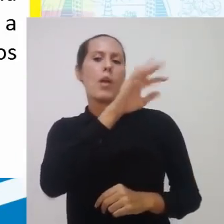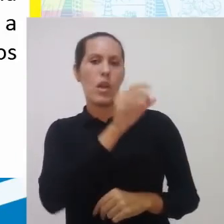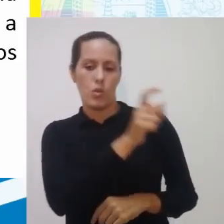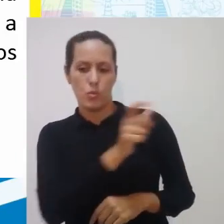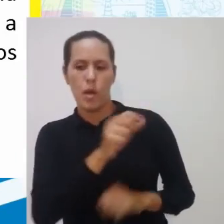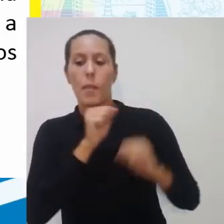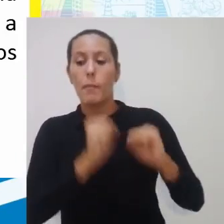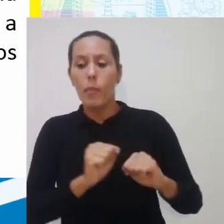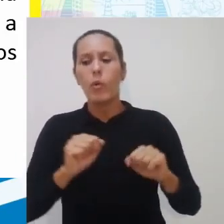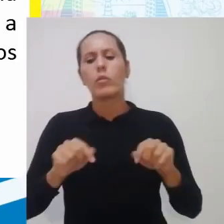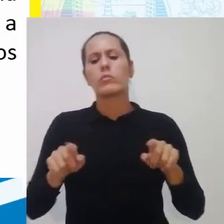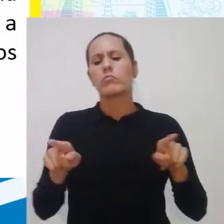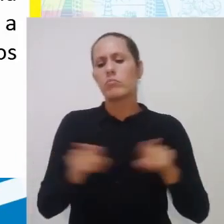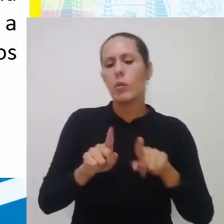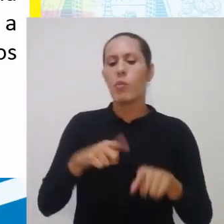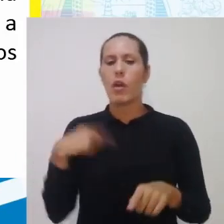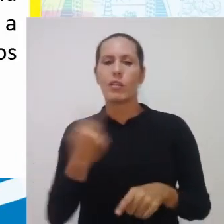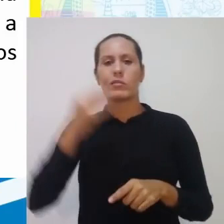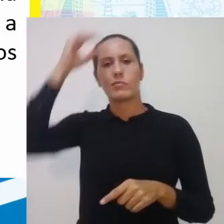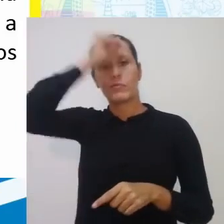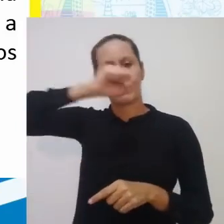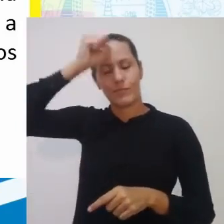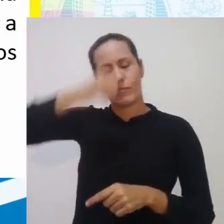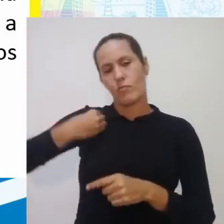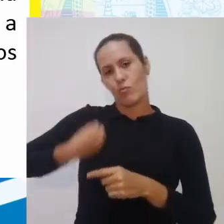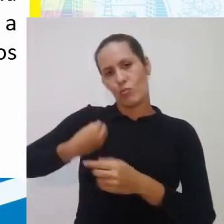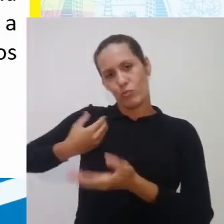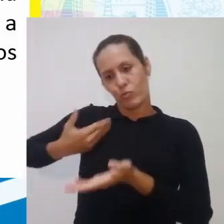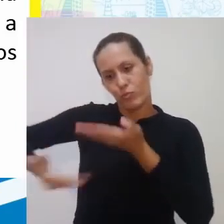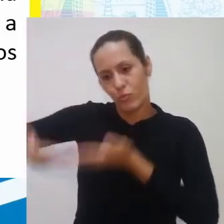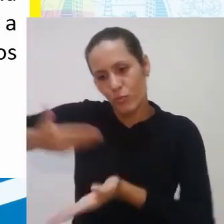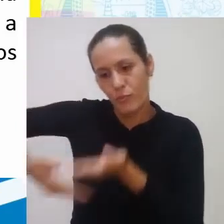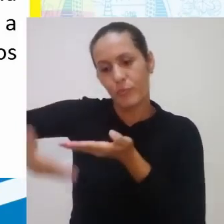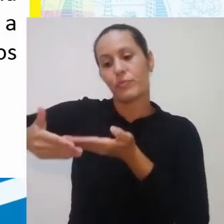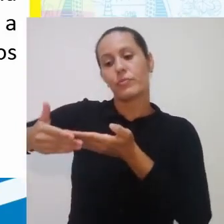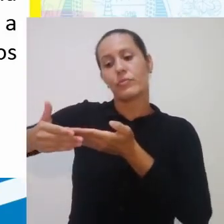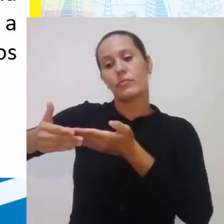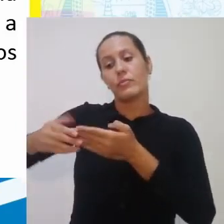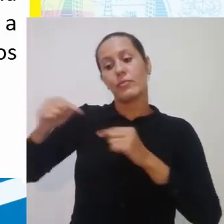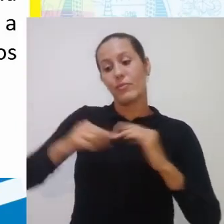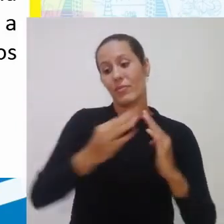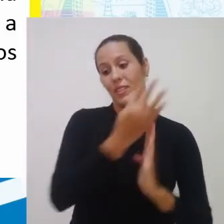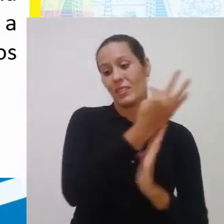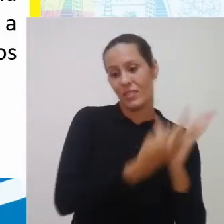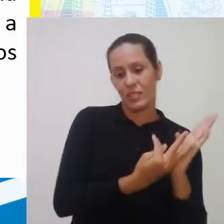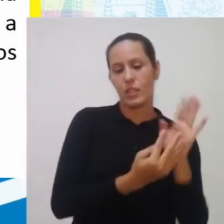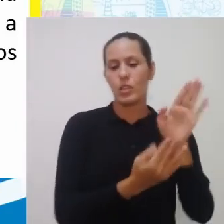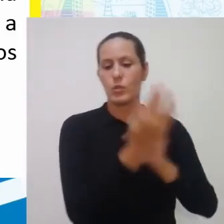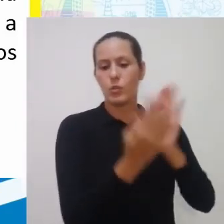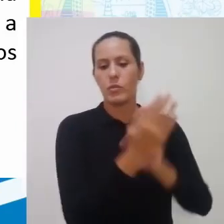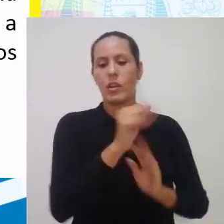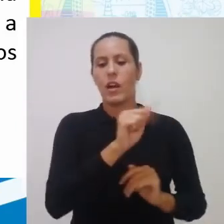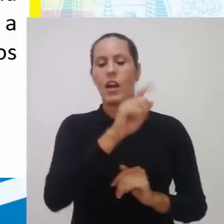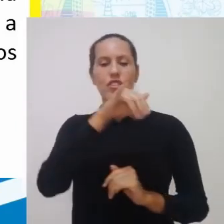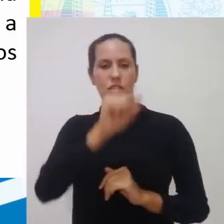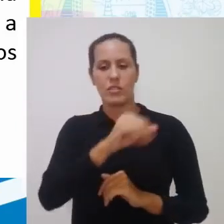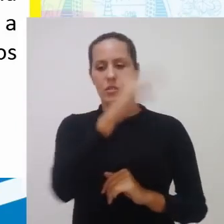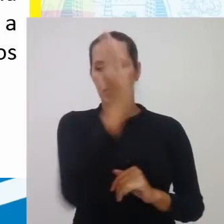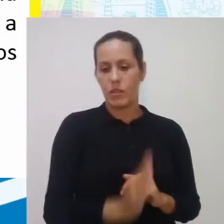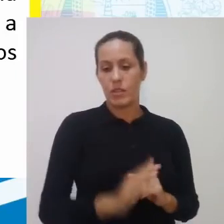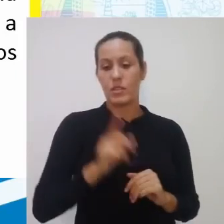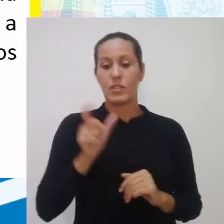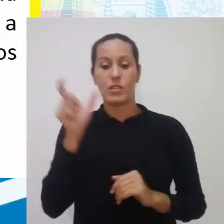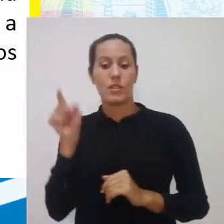Gilberto Costa, também pode ser o momento de reaprender a conviver. Nesse texto, publicado pela Agência Brasil,